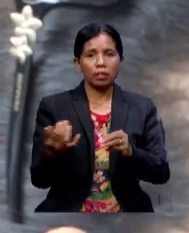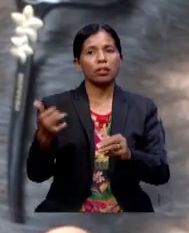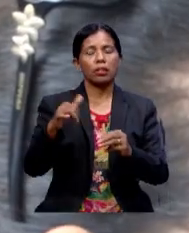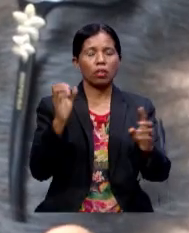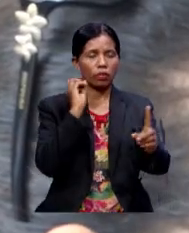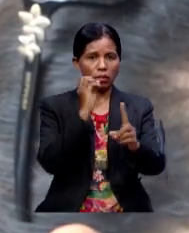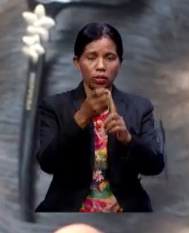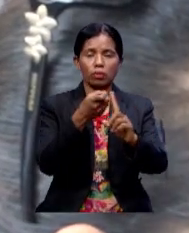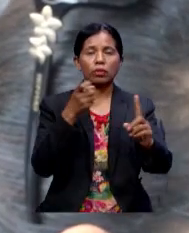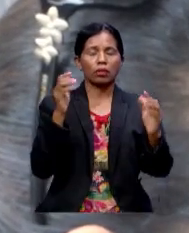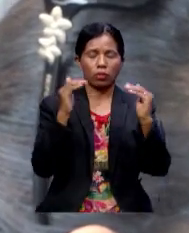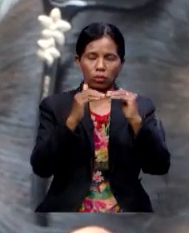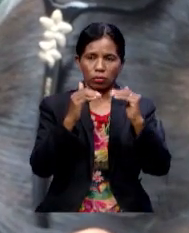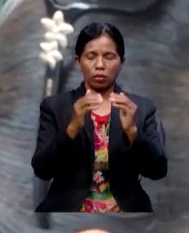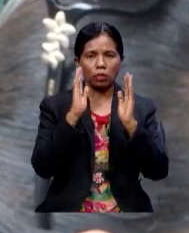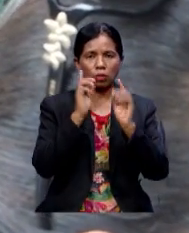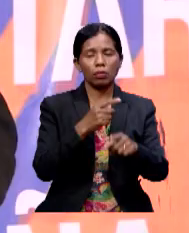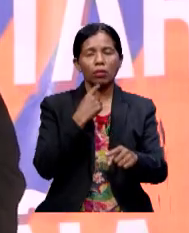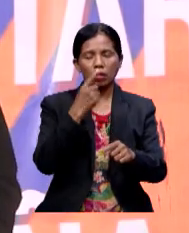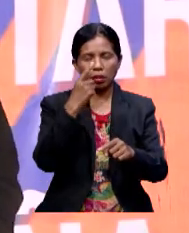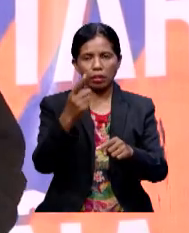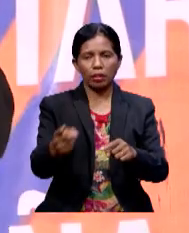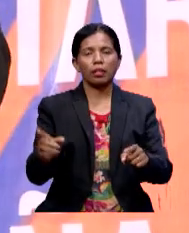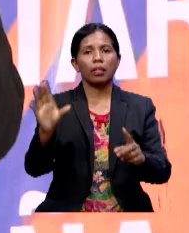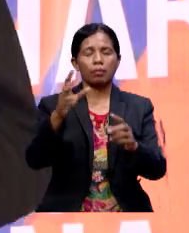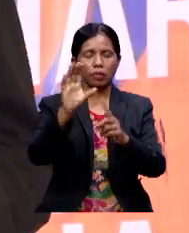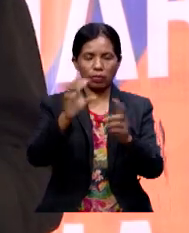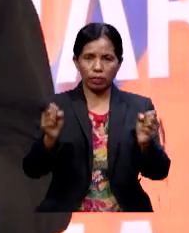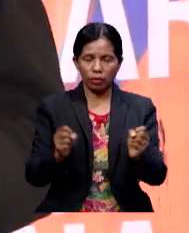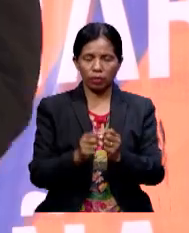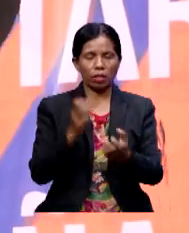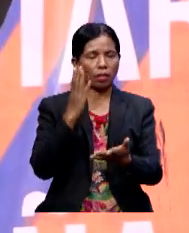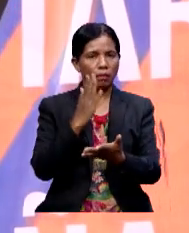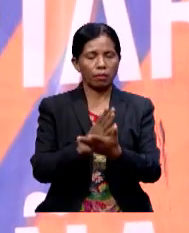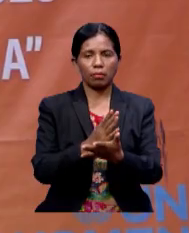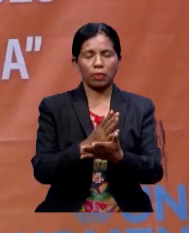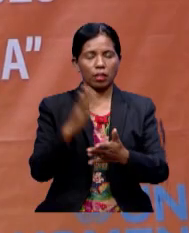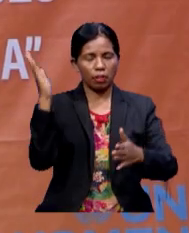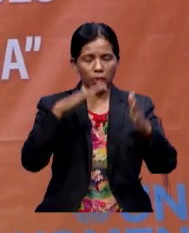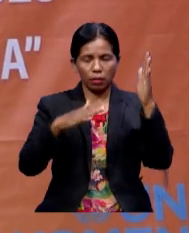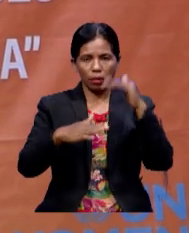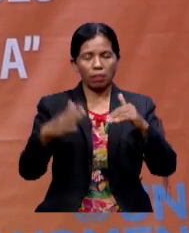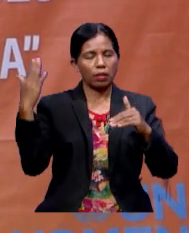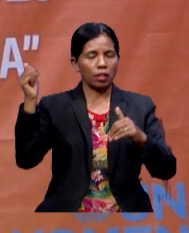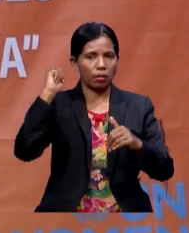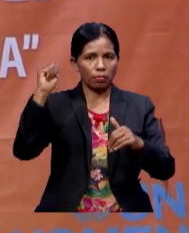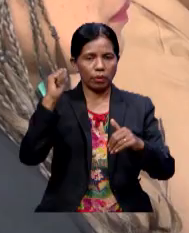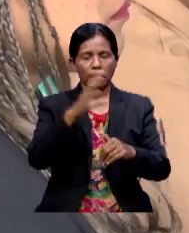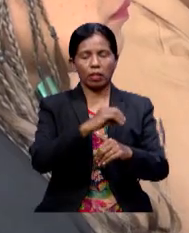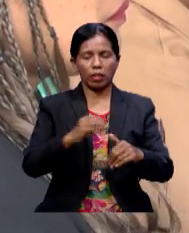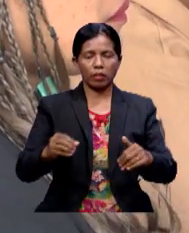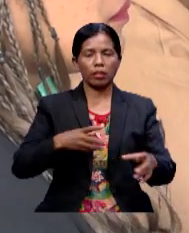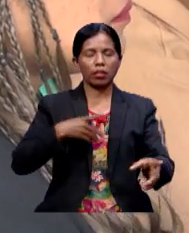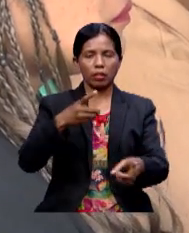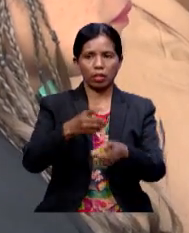bolu atensong ba líder komunitario no líder arte marciai sira atu prevene konflitu iha kampanya partidu politiku sira lihu ho diasegura direitu veto no labarik